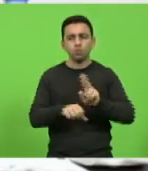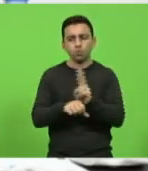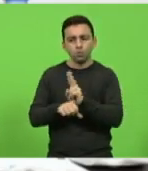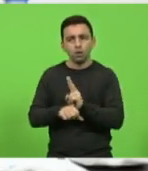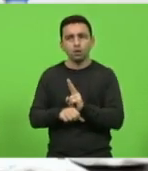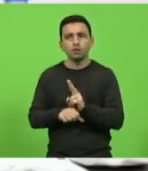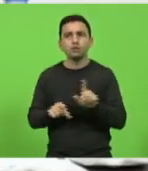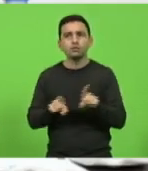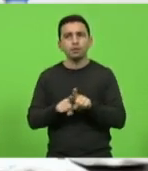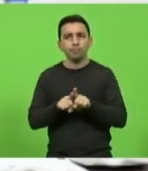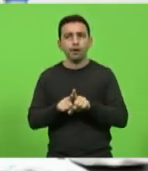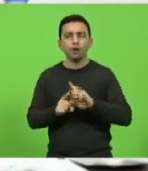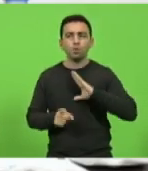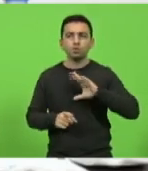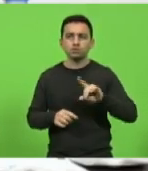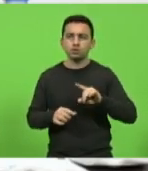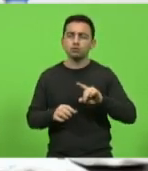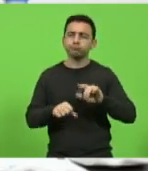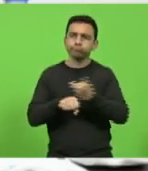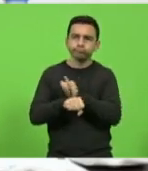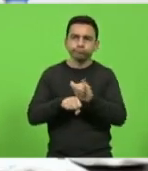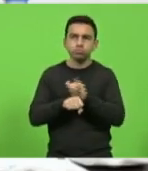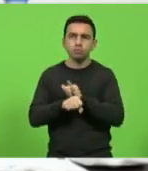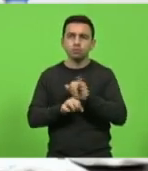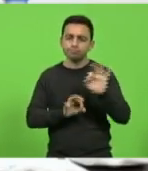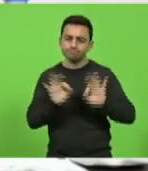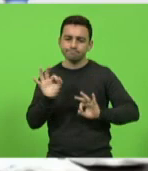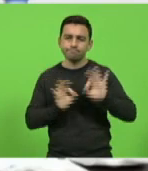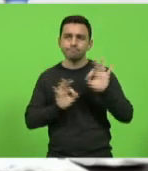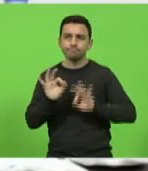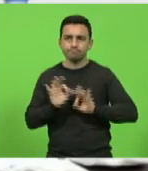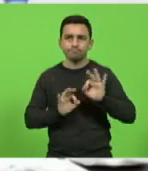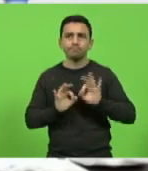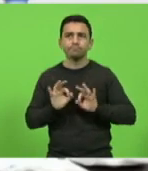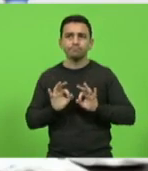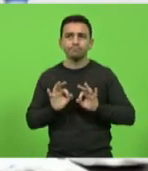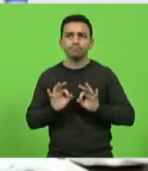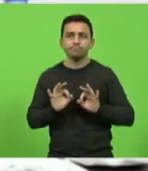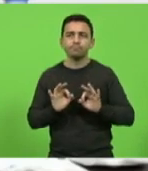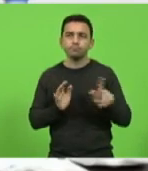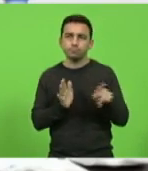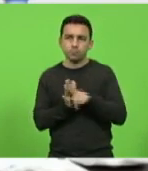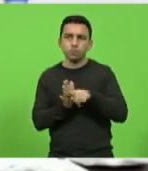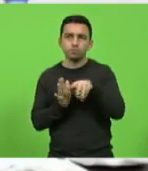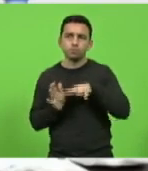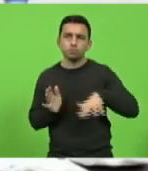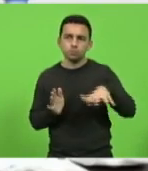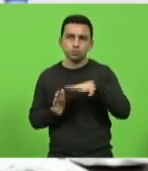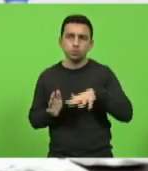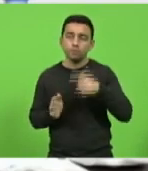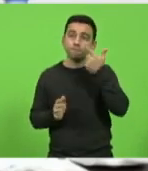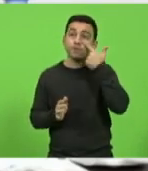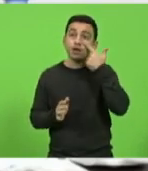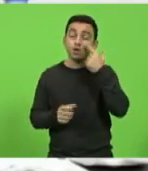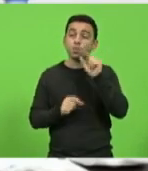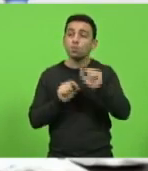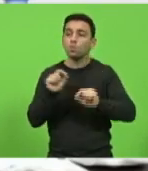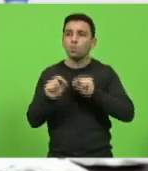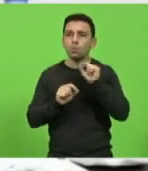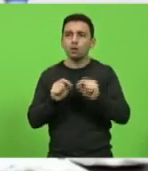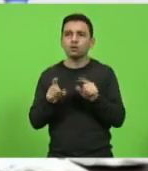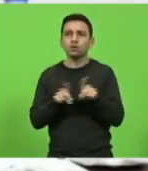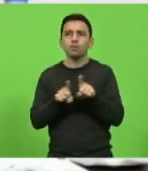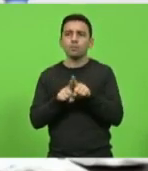por coordenação de medidas e providências necessárias para tanto para apurar os fatos quanto para